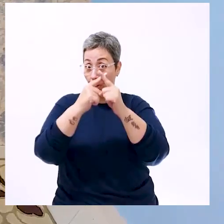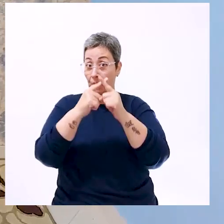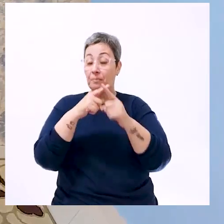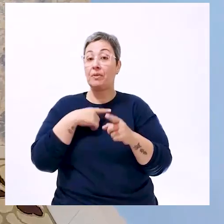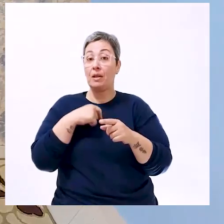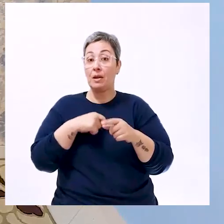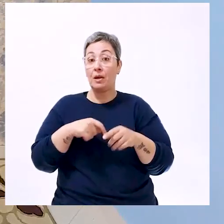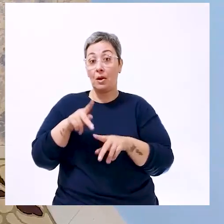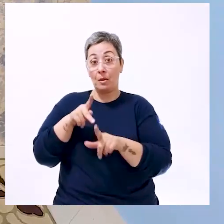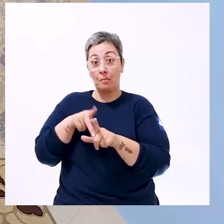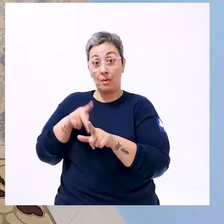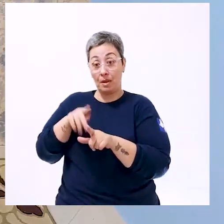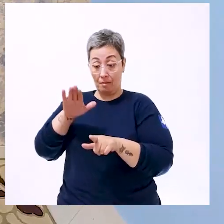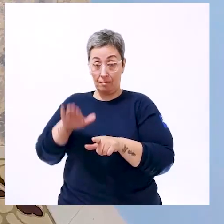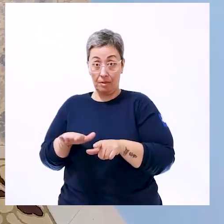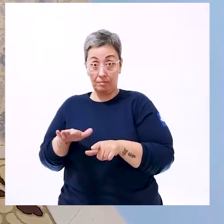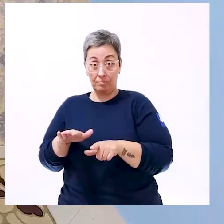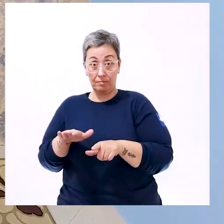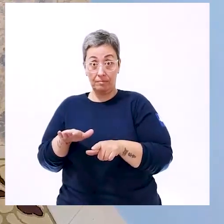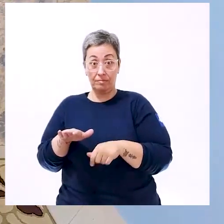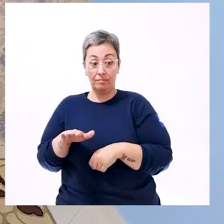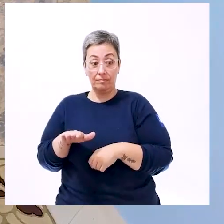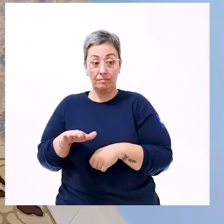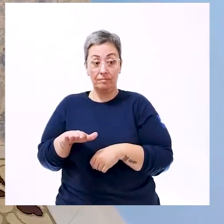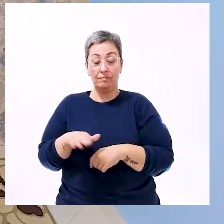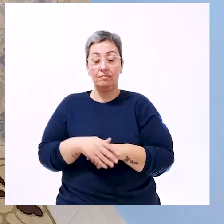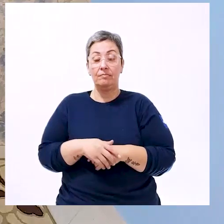vocês irão colocar o pezinho aqui